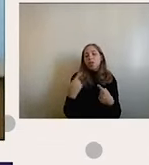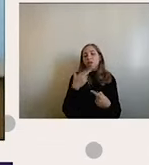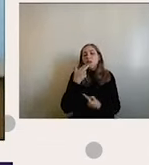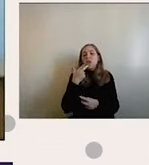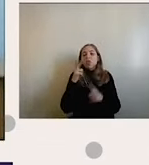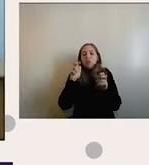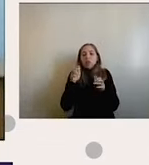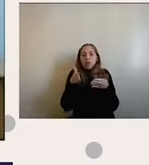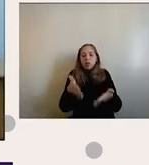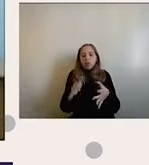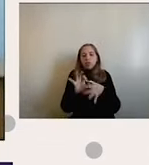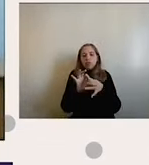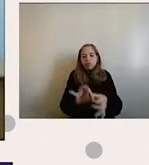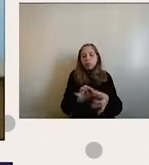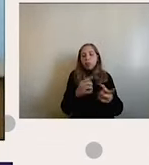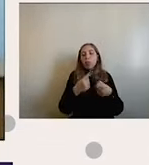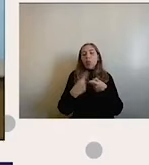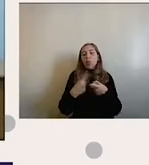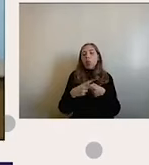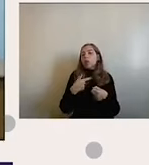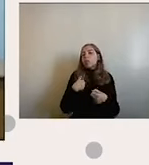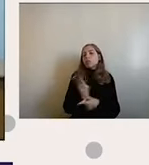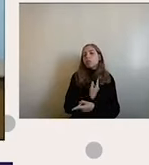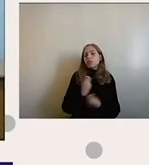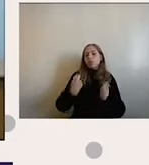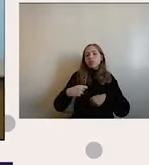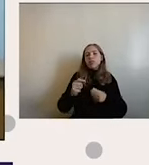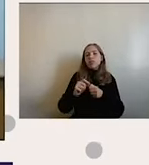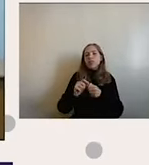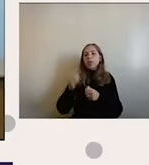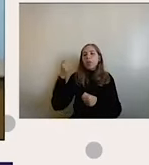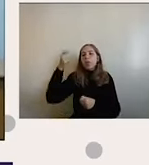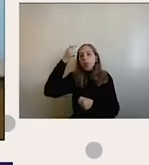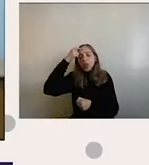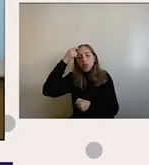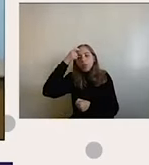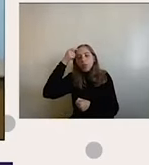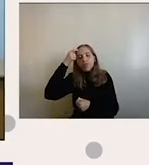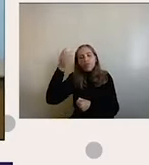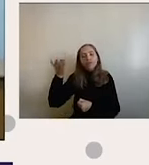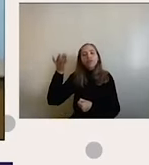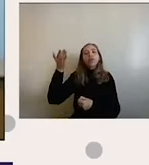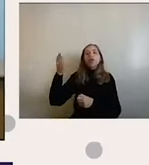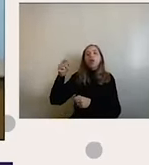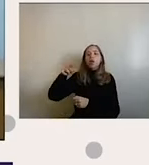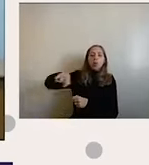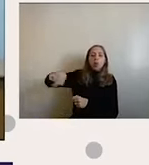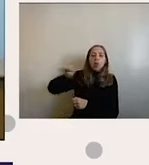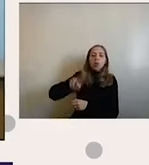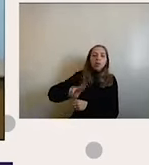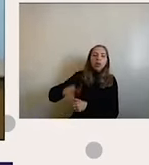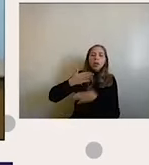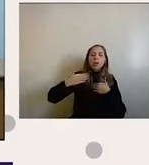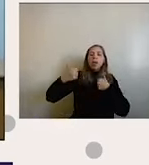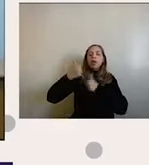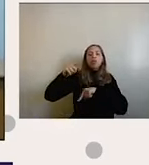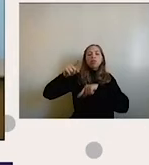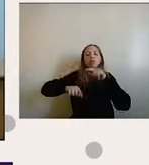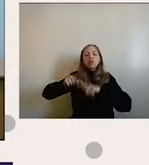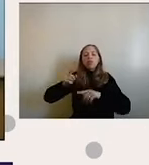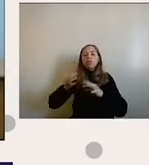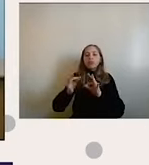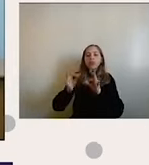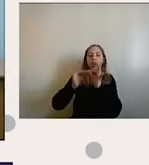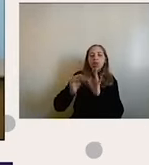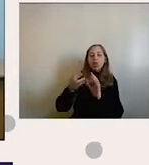o que a gente tem que fazer é conscientizar os colegas a usar a melhor técnica para poder acertar, no caso do